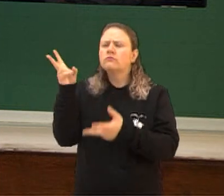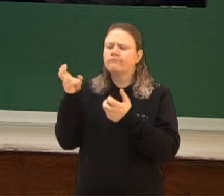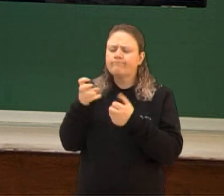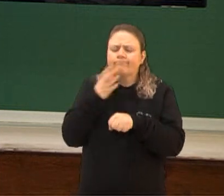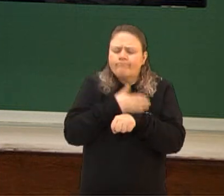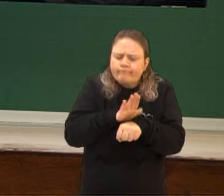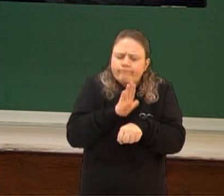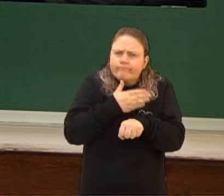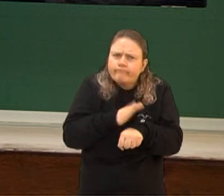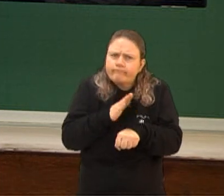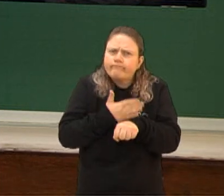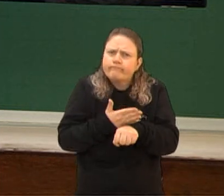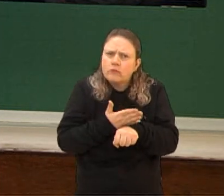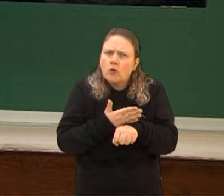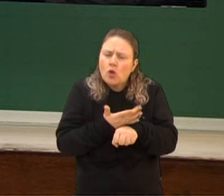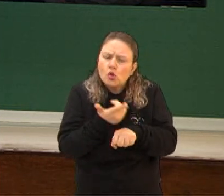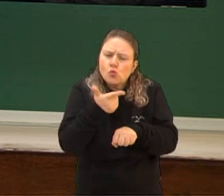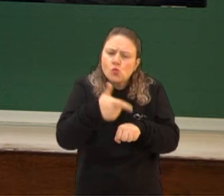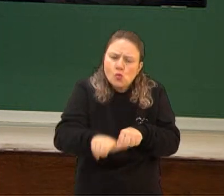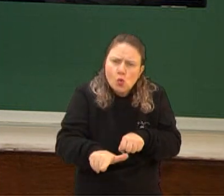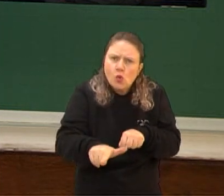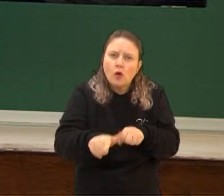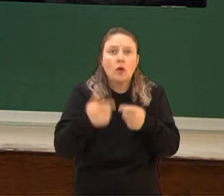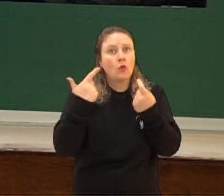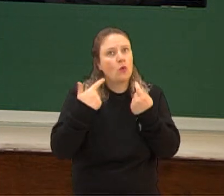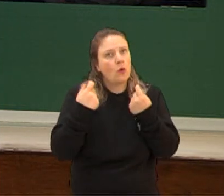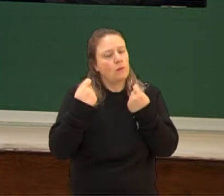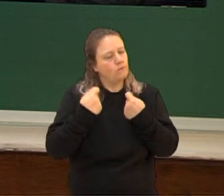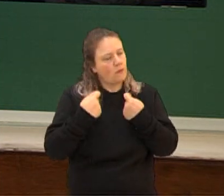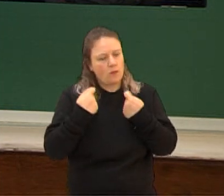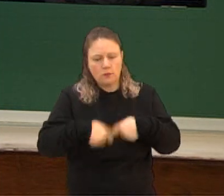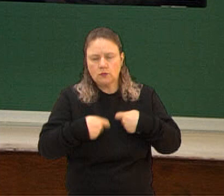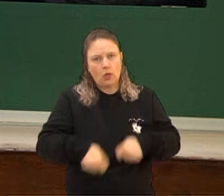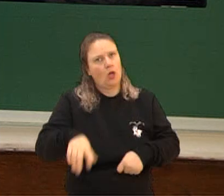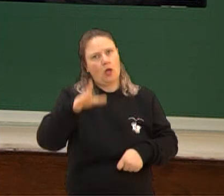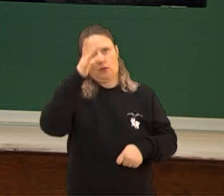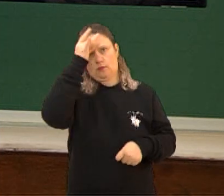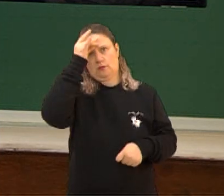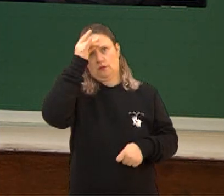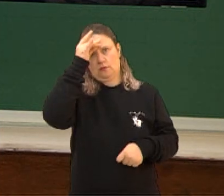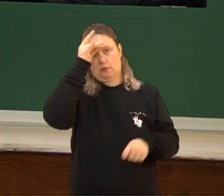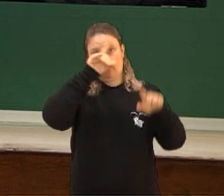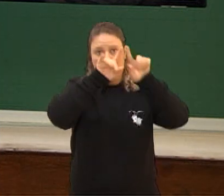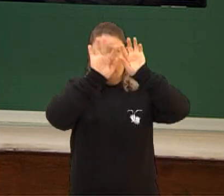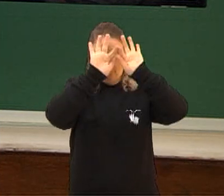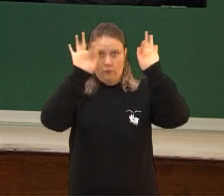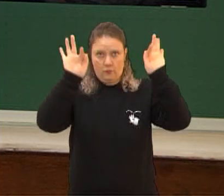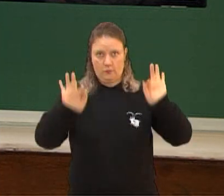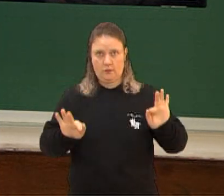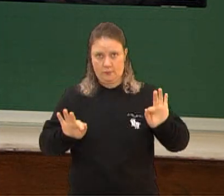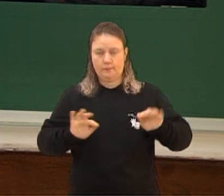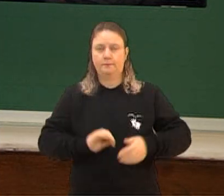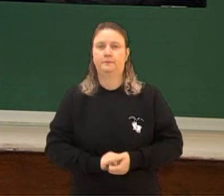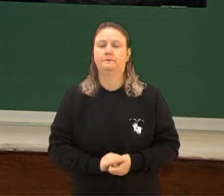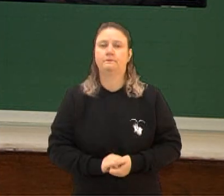os exercícios, você vai conseguir guardar todas essas fórmulas de área. Aplicando aqui os valores, então, nós temos aqui